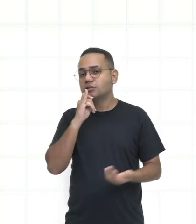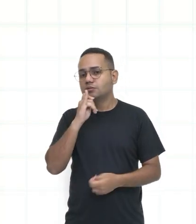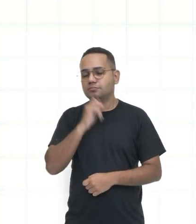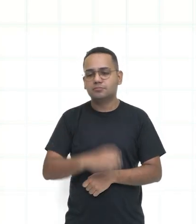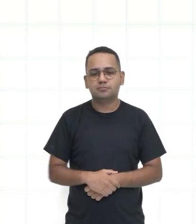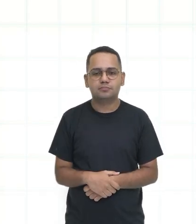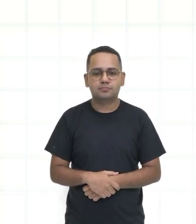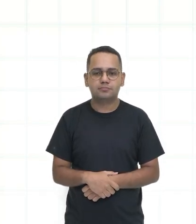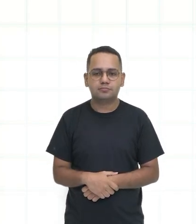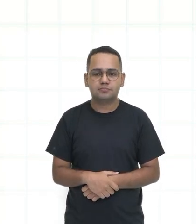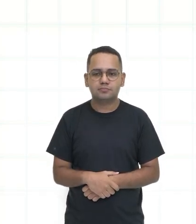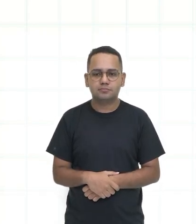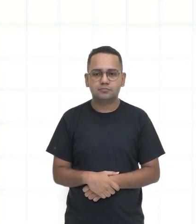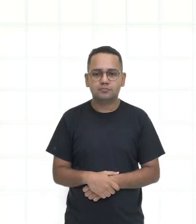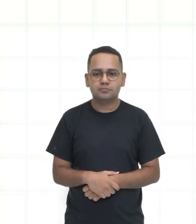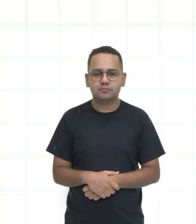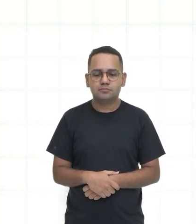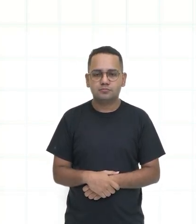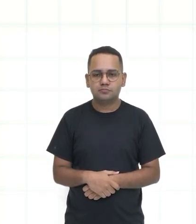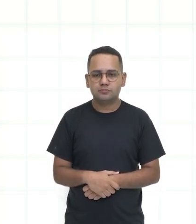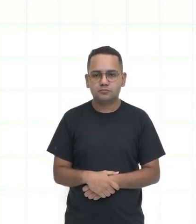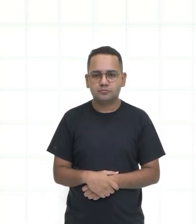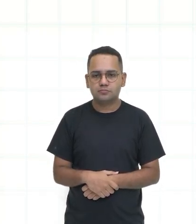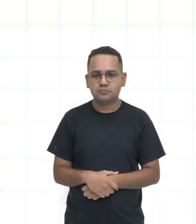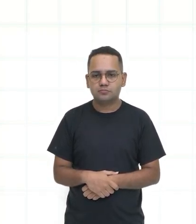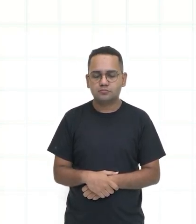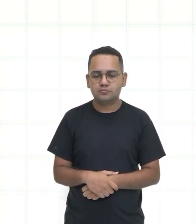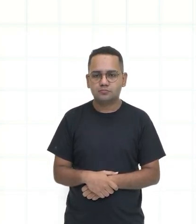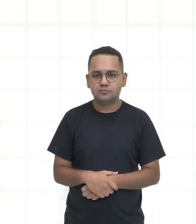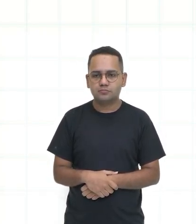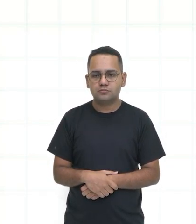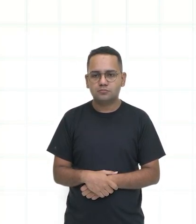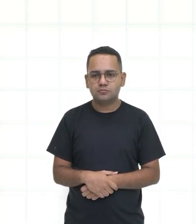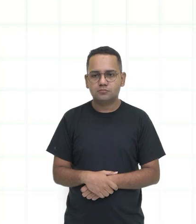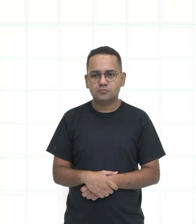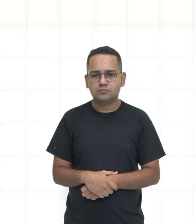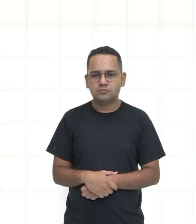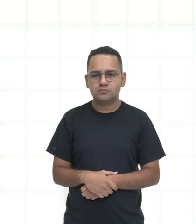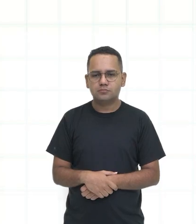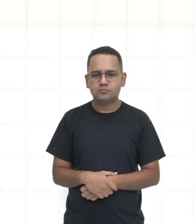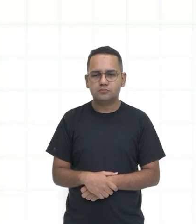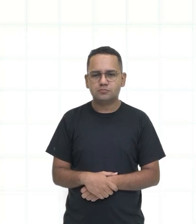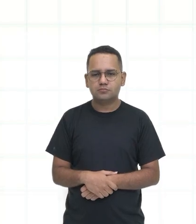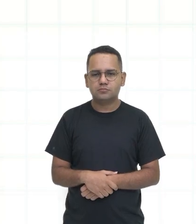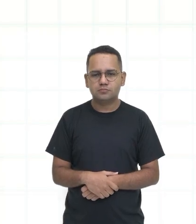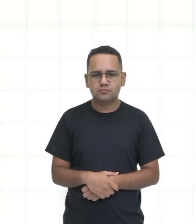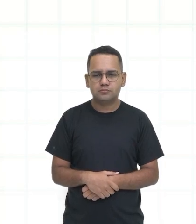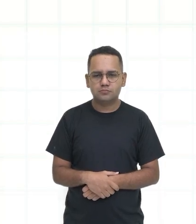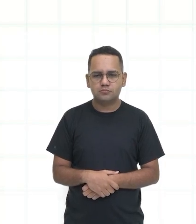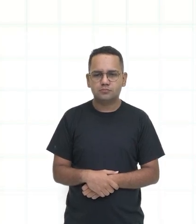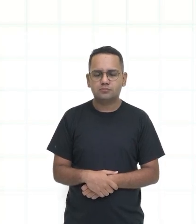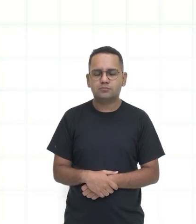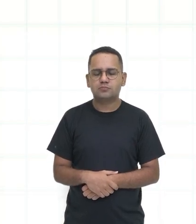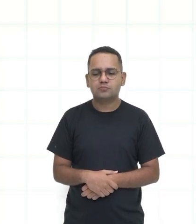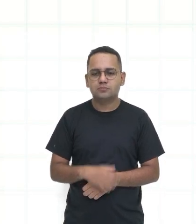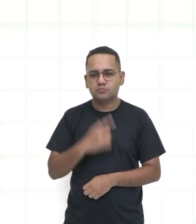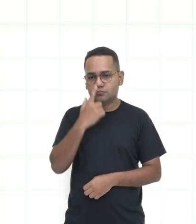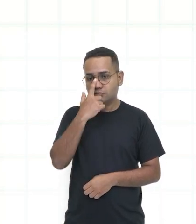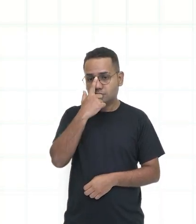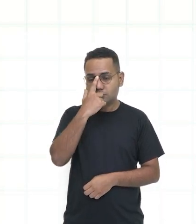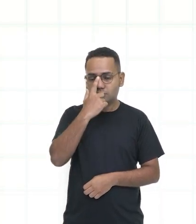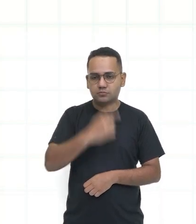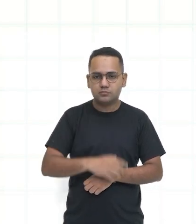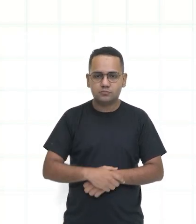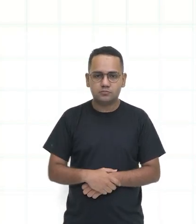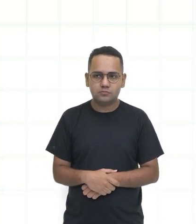support. Nós confiamos uns aos outros, rely one another, quer dizer, uns aos outros, esse aqui eu estou me referindo a